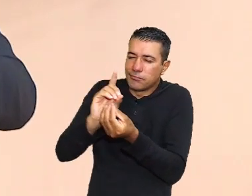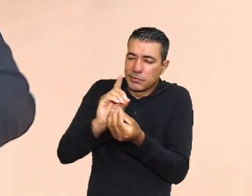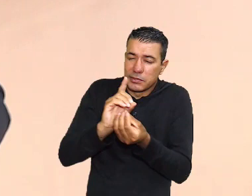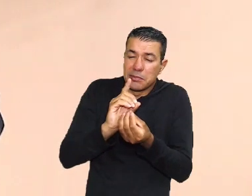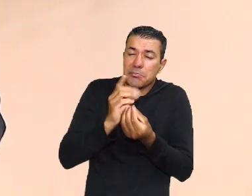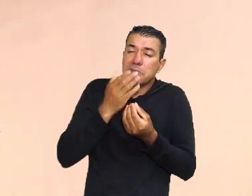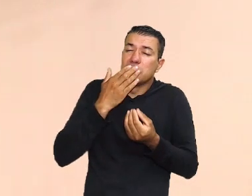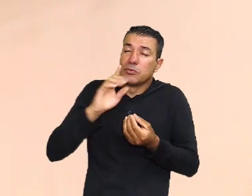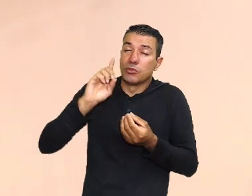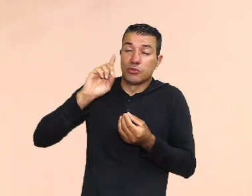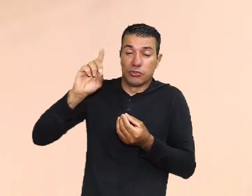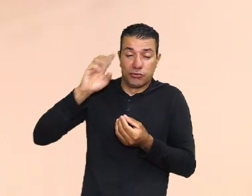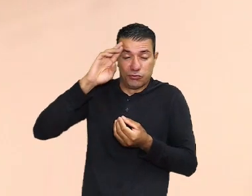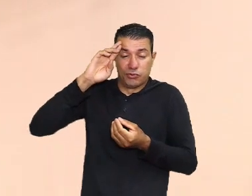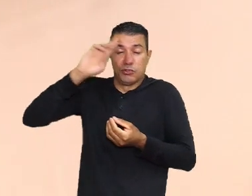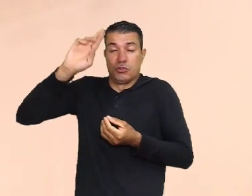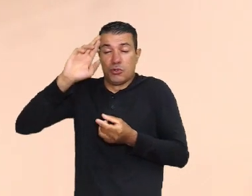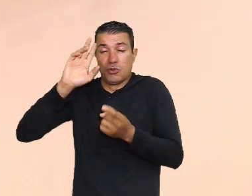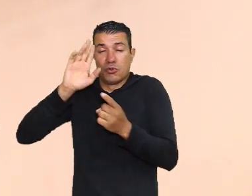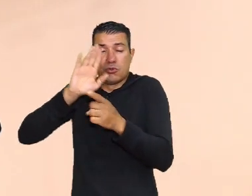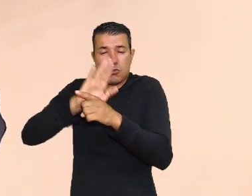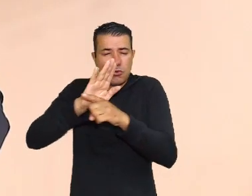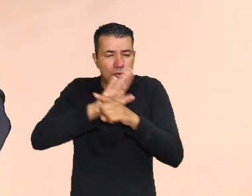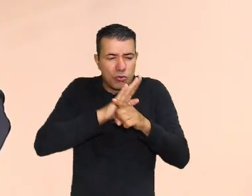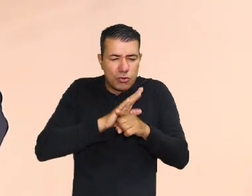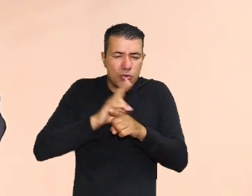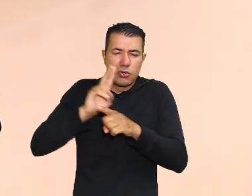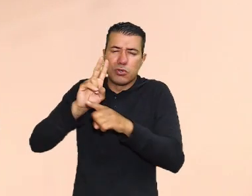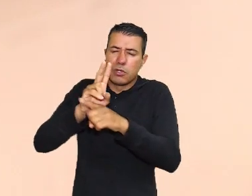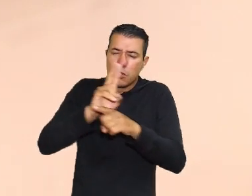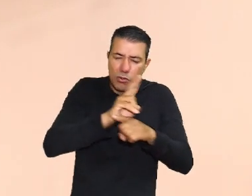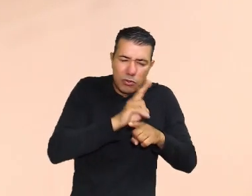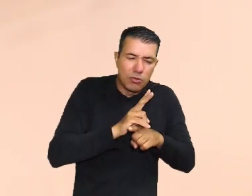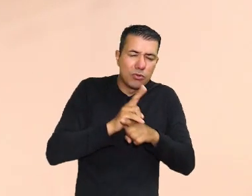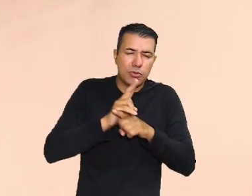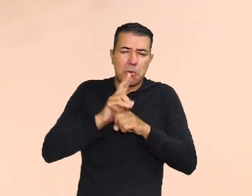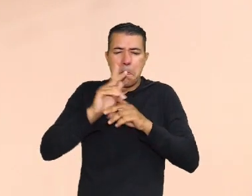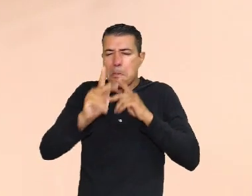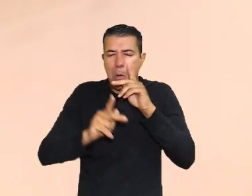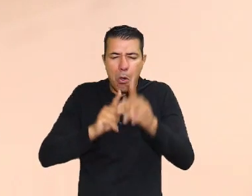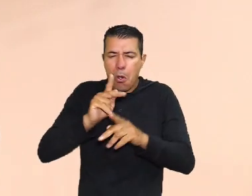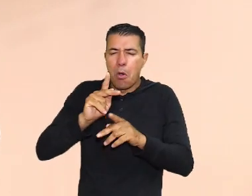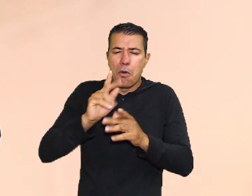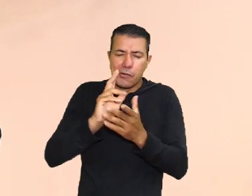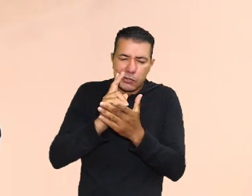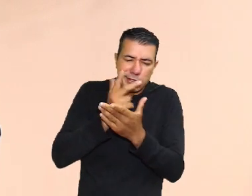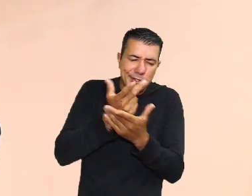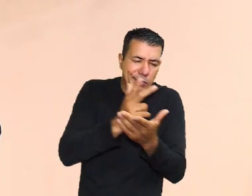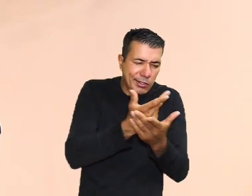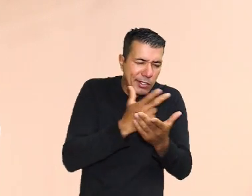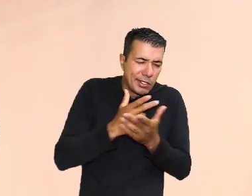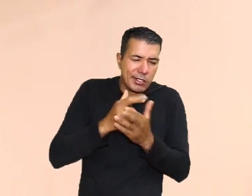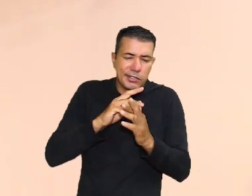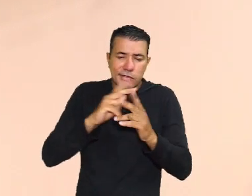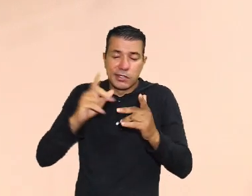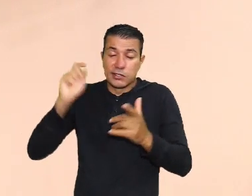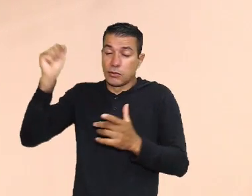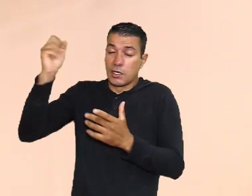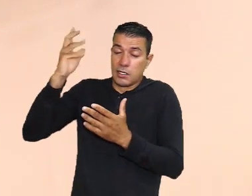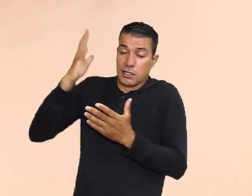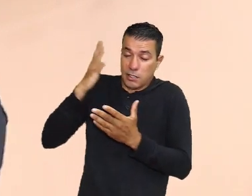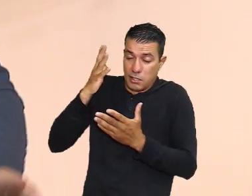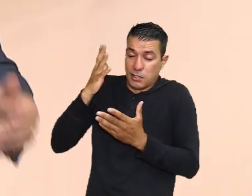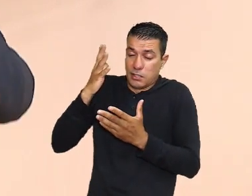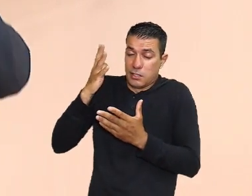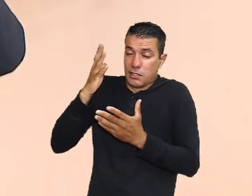e pedimos que o Senhor continue cuidando do Teu povo e dando a cada um de nós mais e mais da Tua graça. Que o Senhor, ó